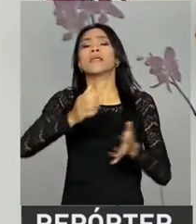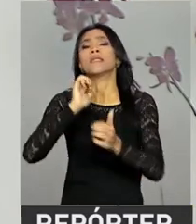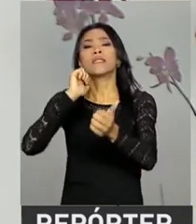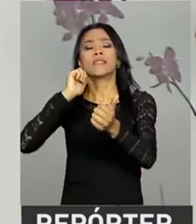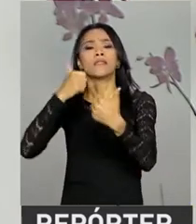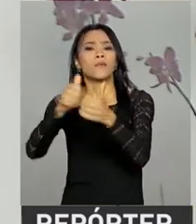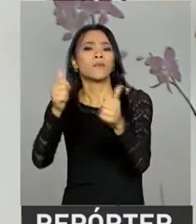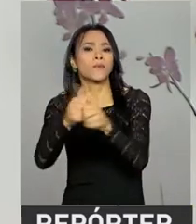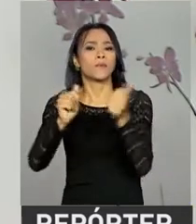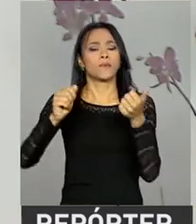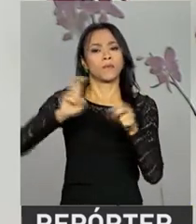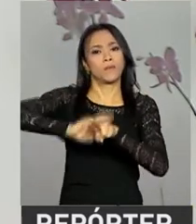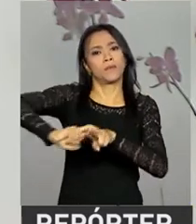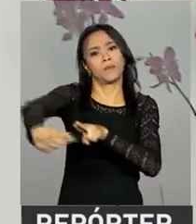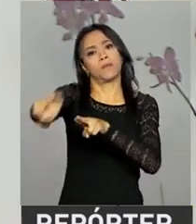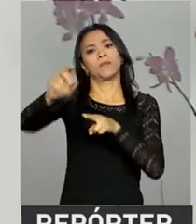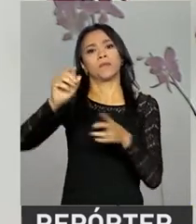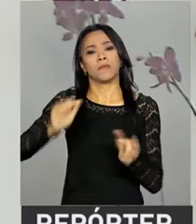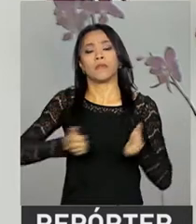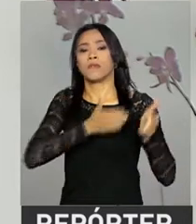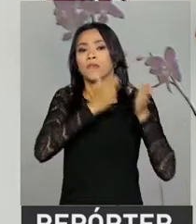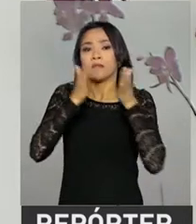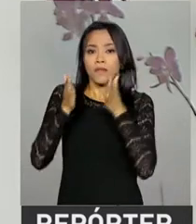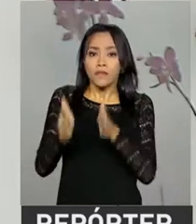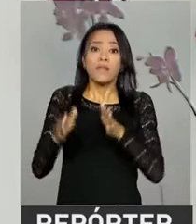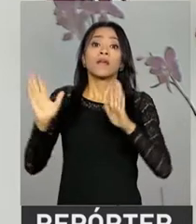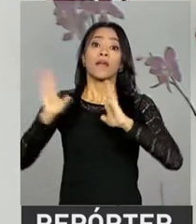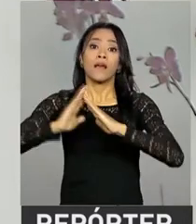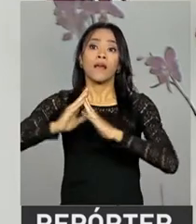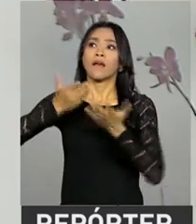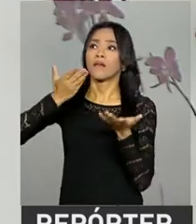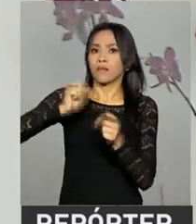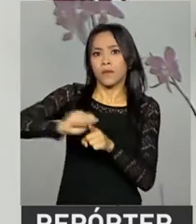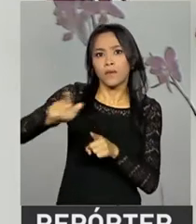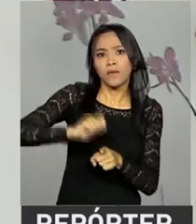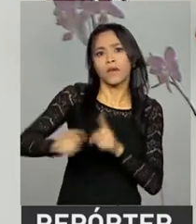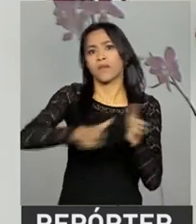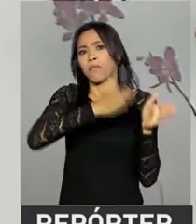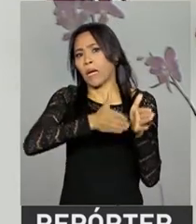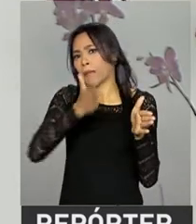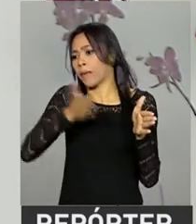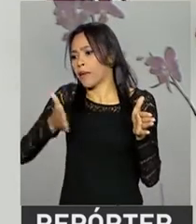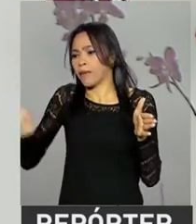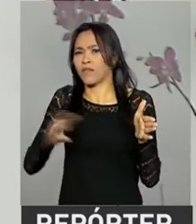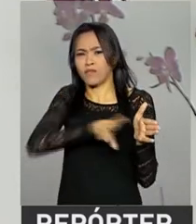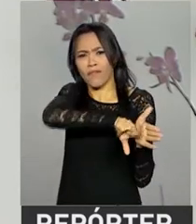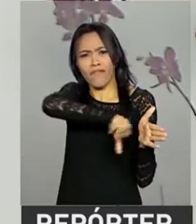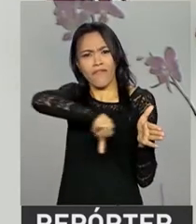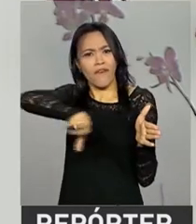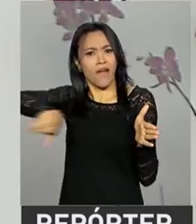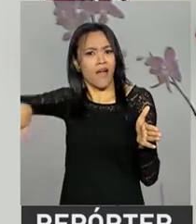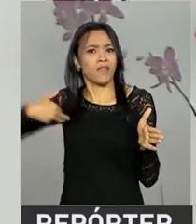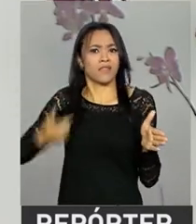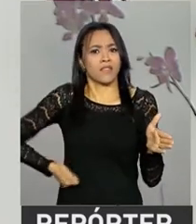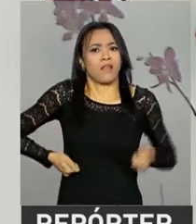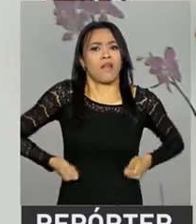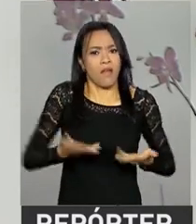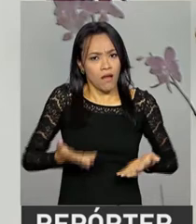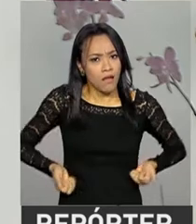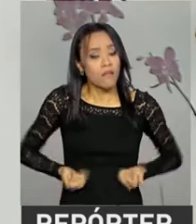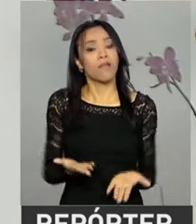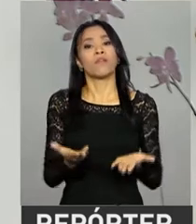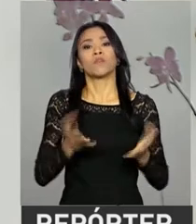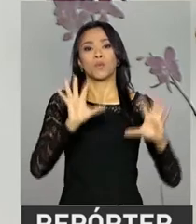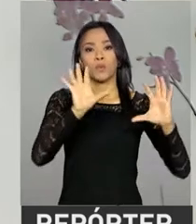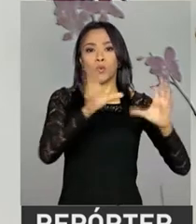educação, o próprio custo com a manutenção da habitação, da moradia, enfim. Você tem aí um conjunto de despesa, de